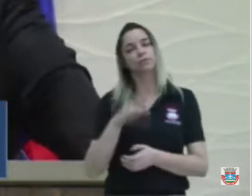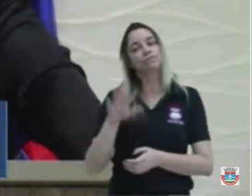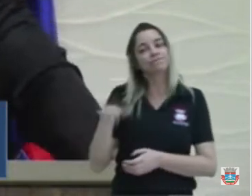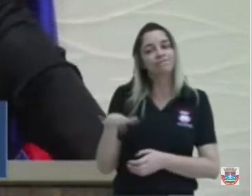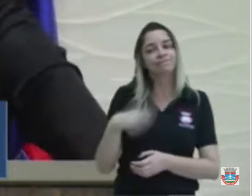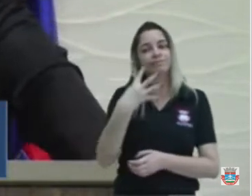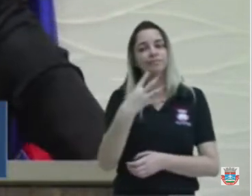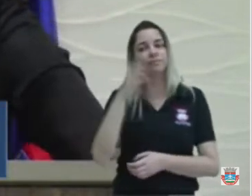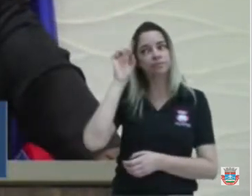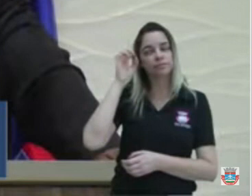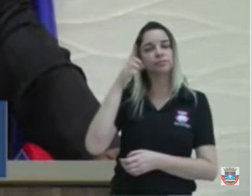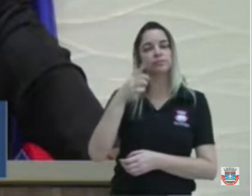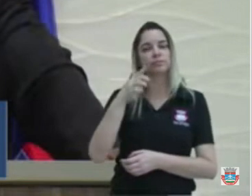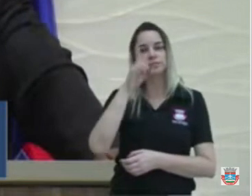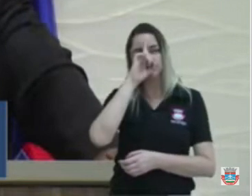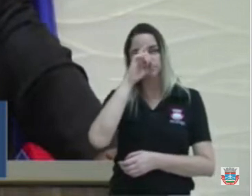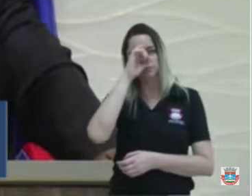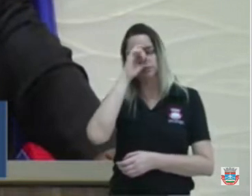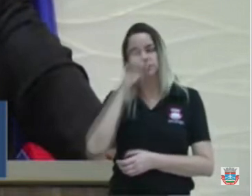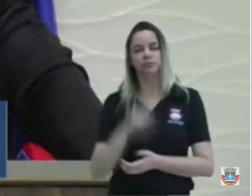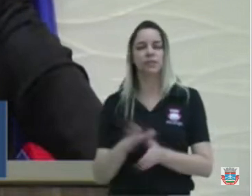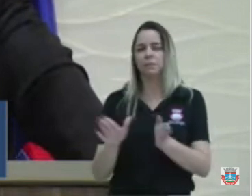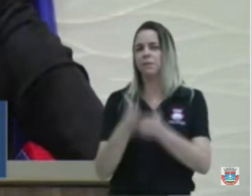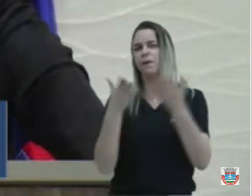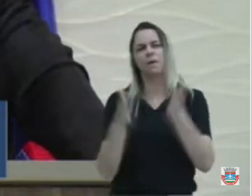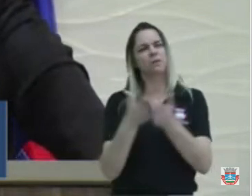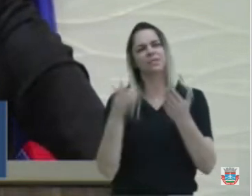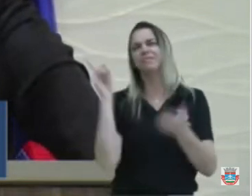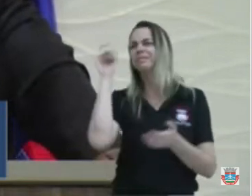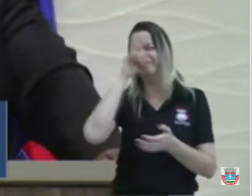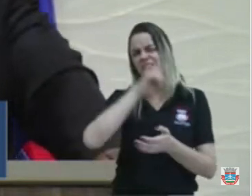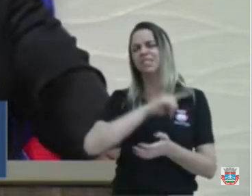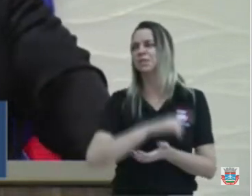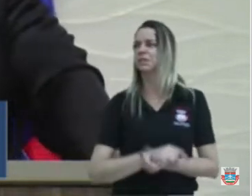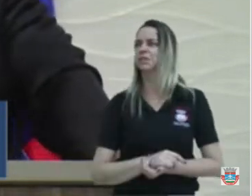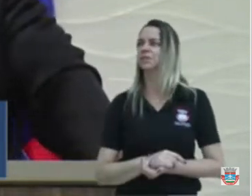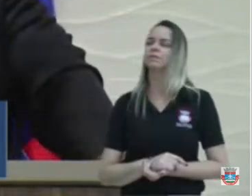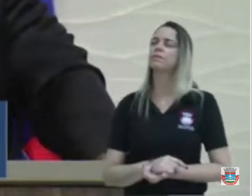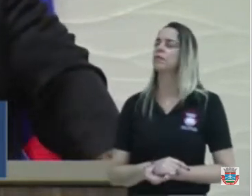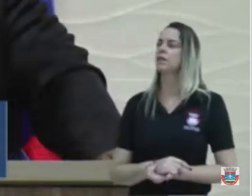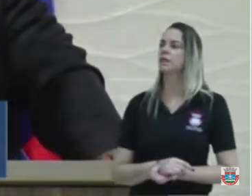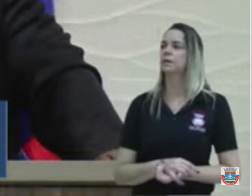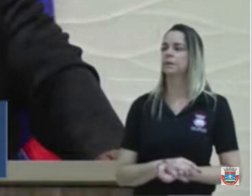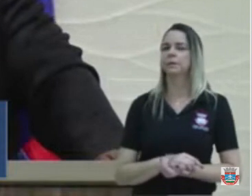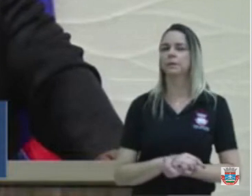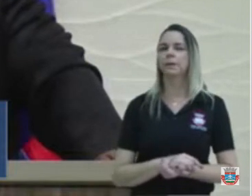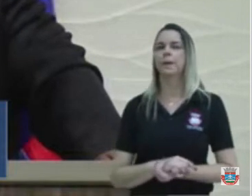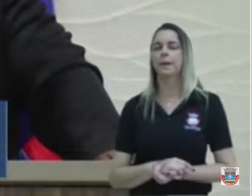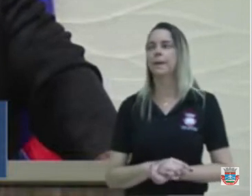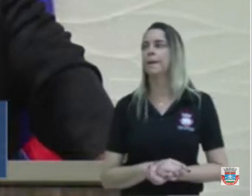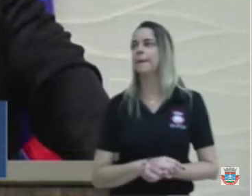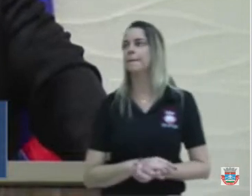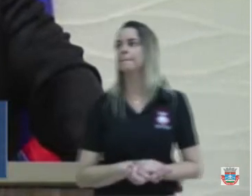4 dias no hospital. É pobre, é pessoa pobre, não tem condições. Vereador Nilton, só concede uma parte bem